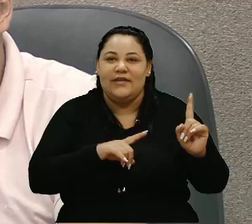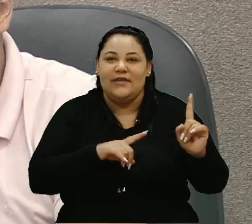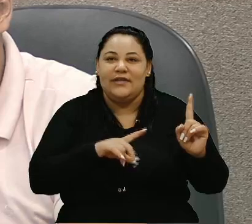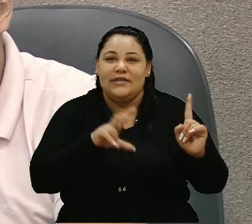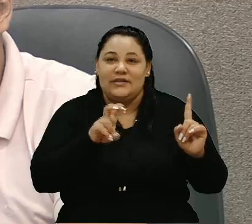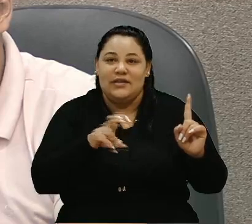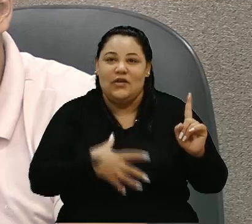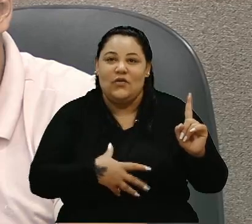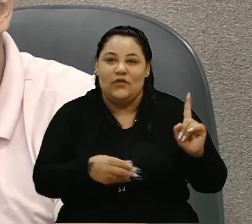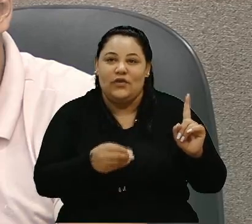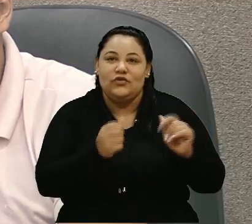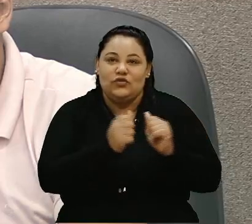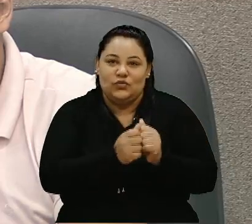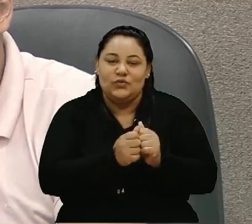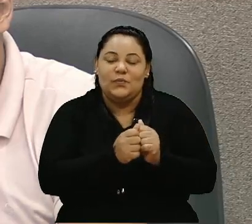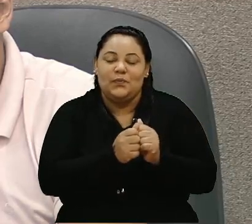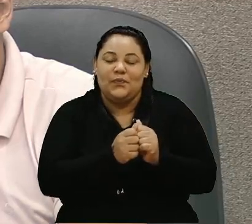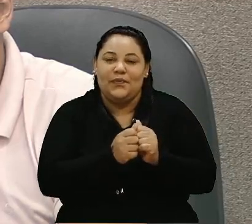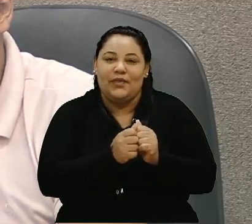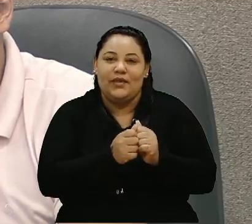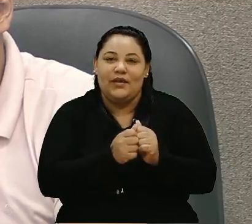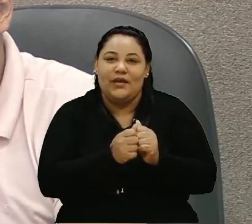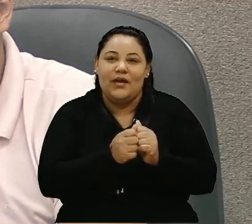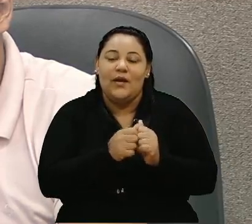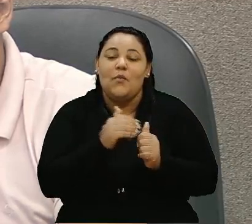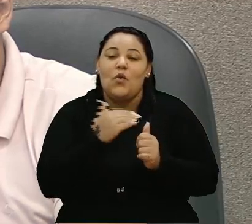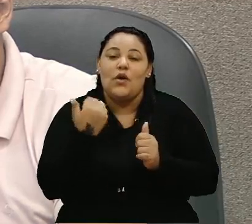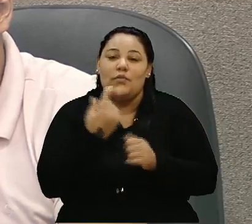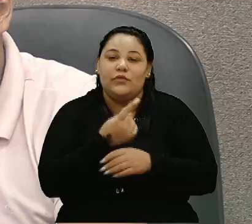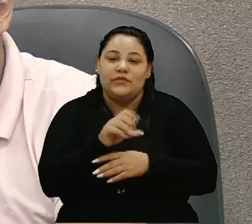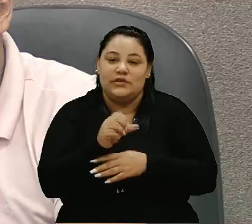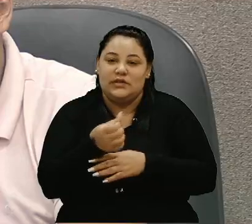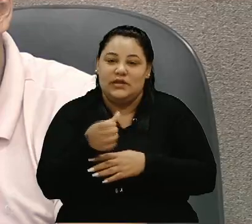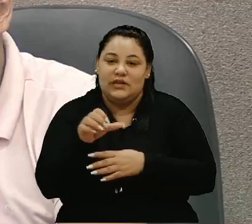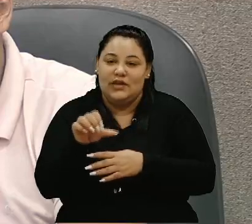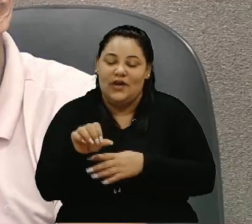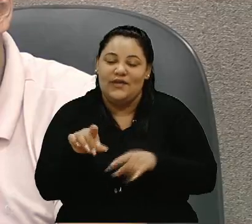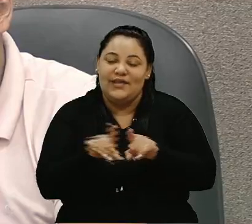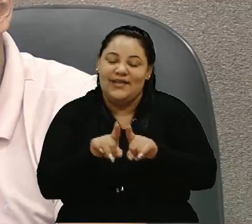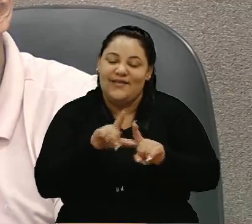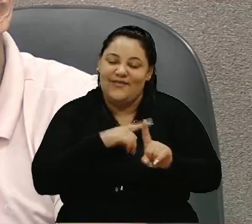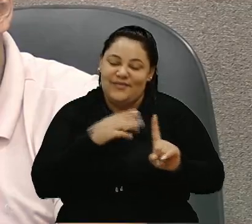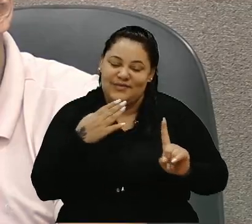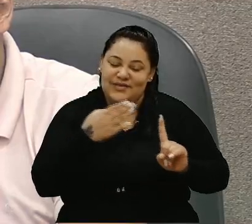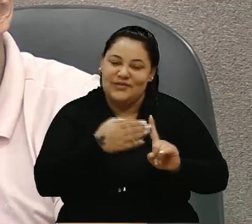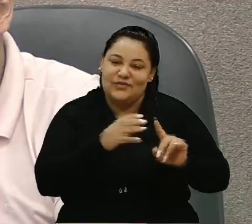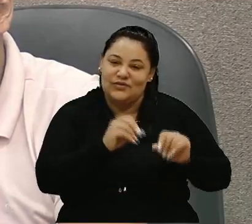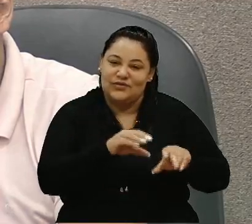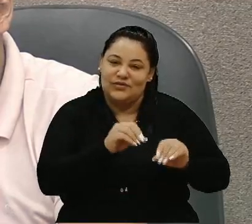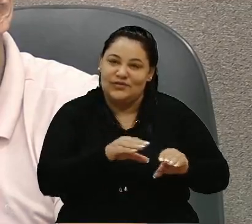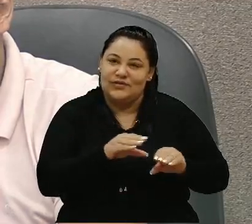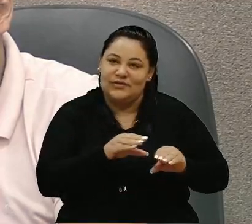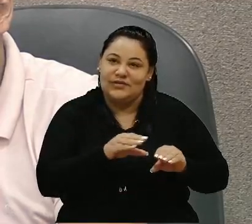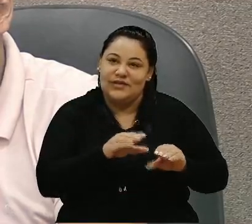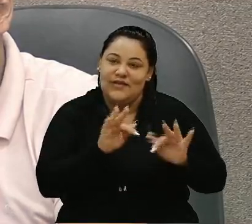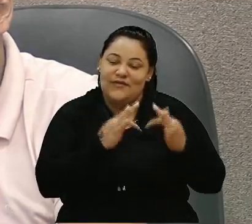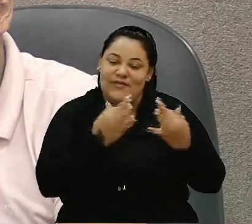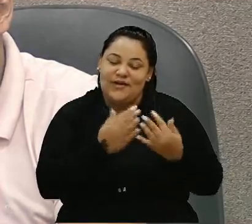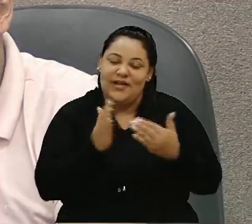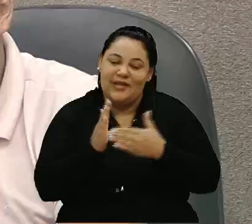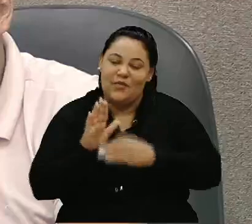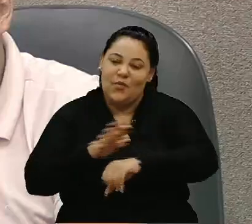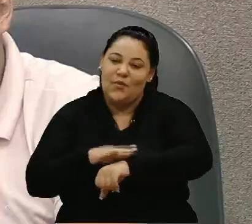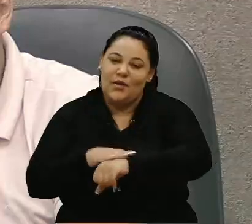Rosângela e Gustavo Luiz. Ficou viúva em 69 e teve a missão, então, de liderar e educar a família até os últimos instantes da sua